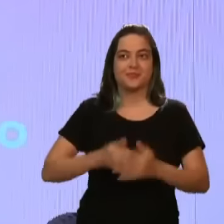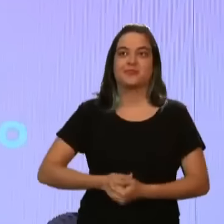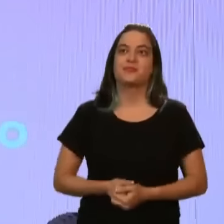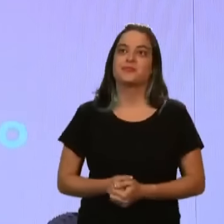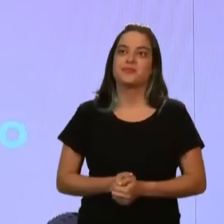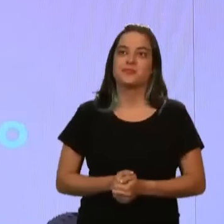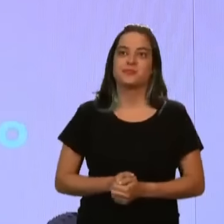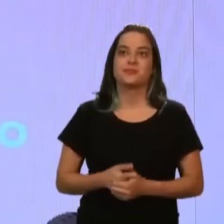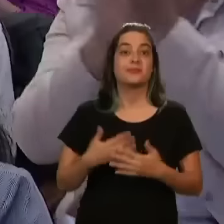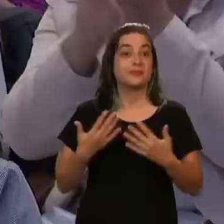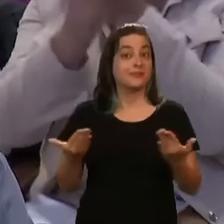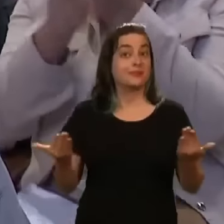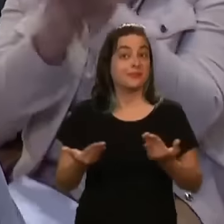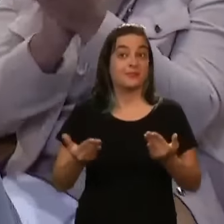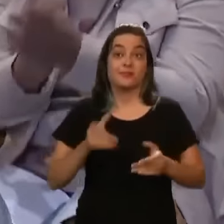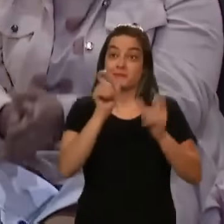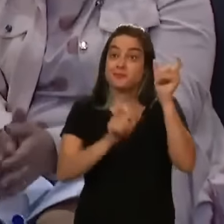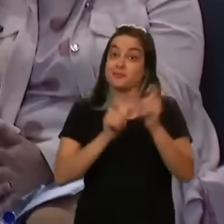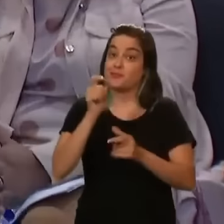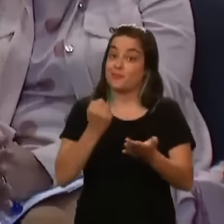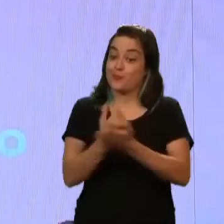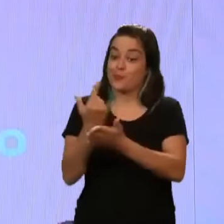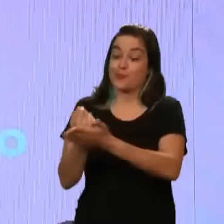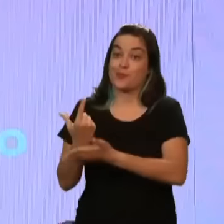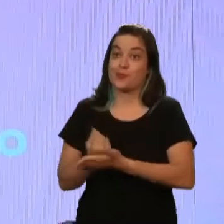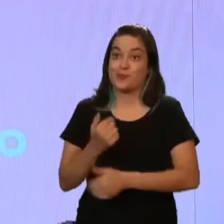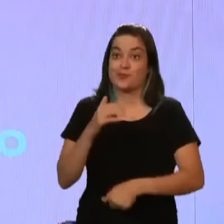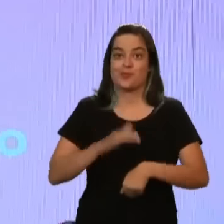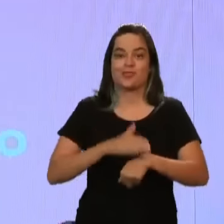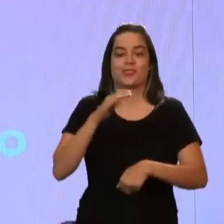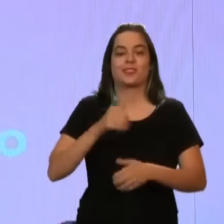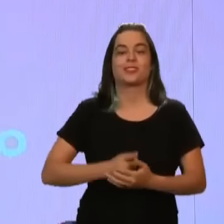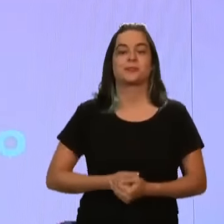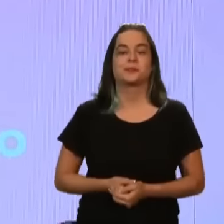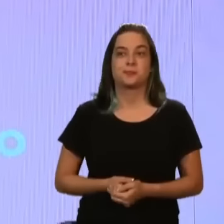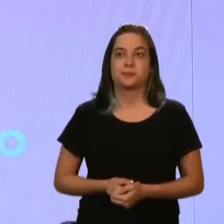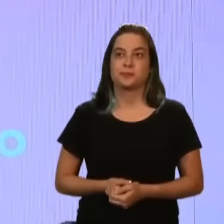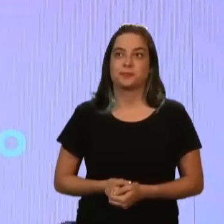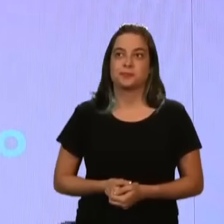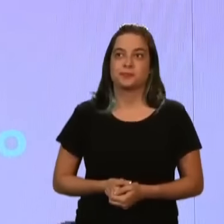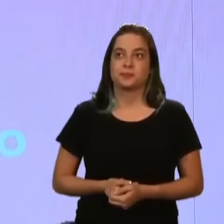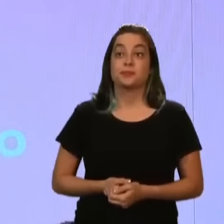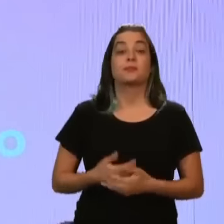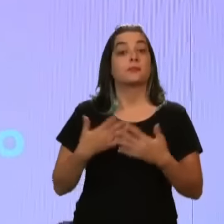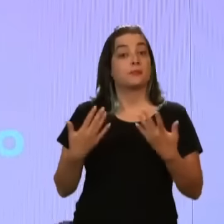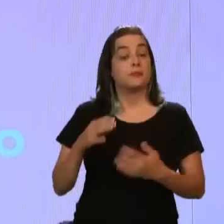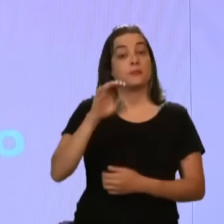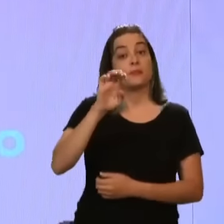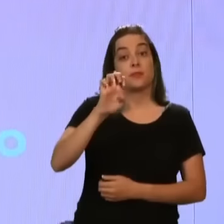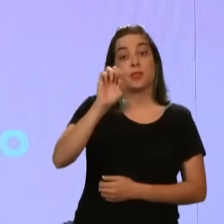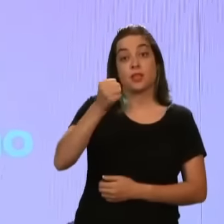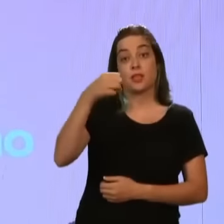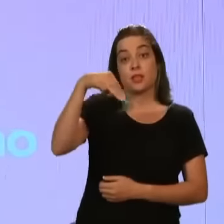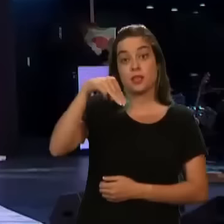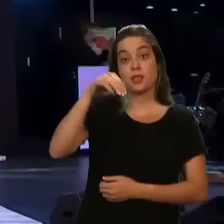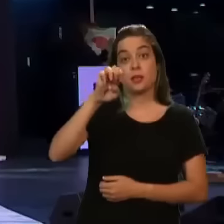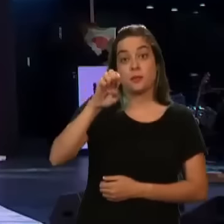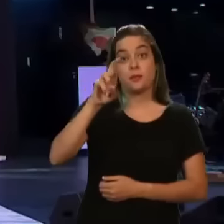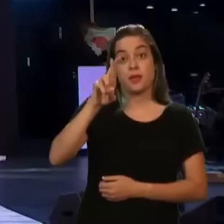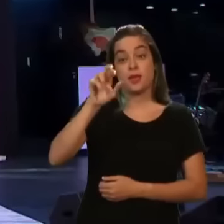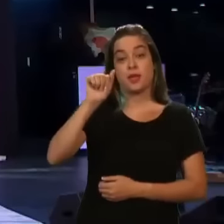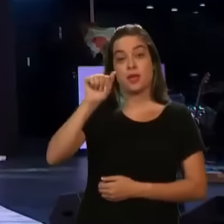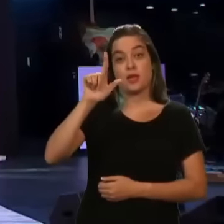a queridinha da vez no mercado de joias internacional. A esmeralda é a última que eu vou dizer, porque